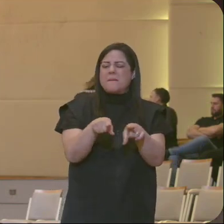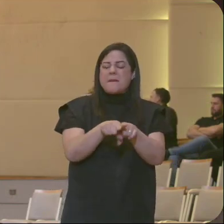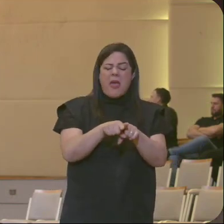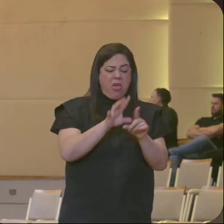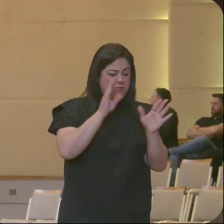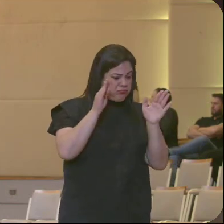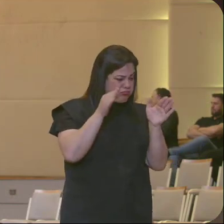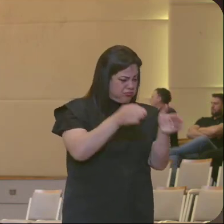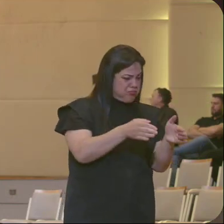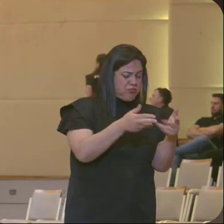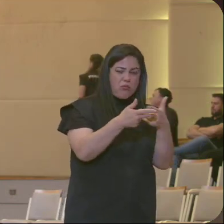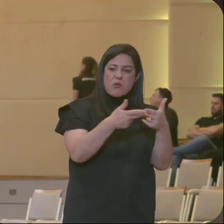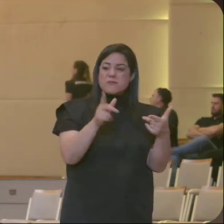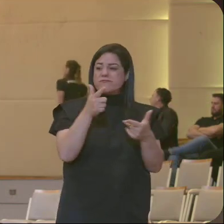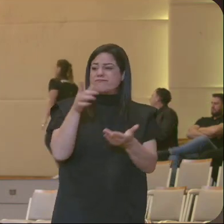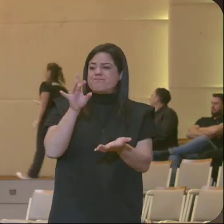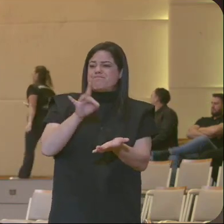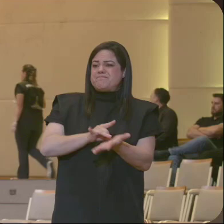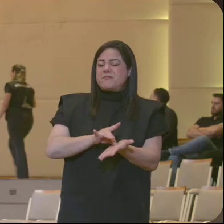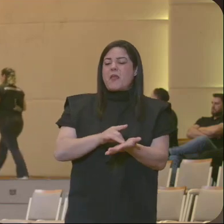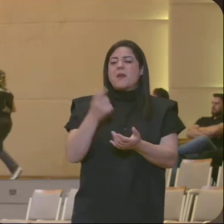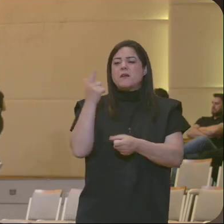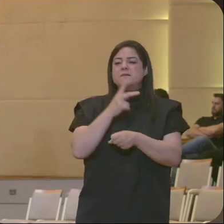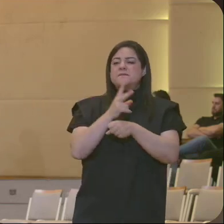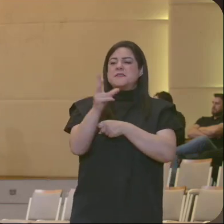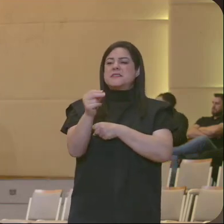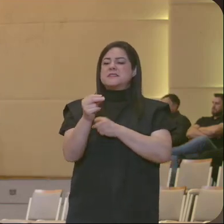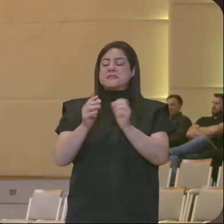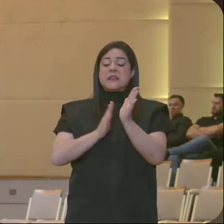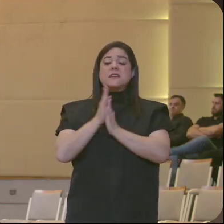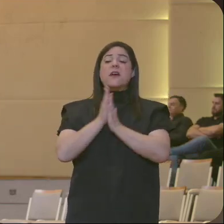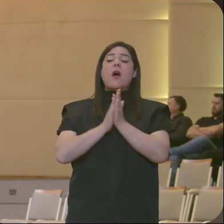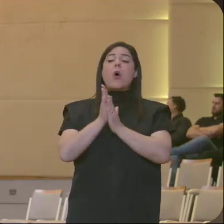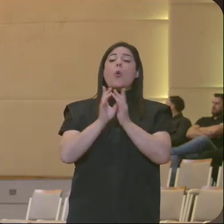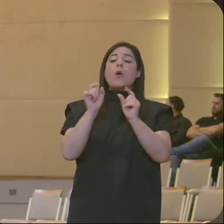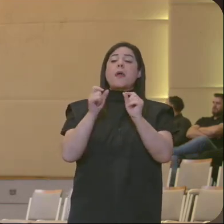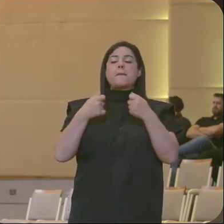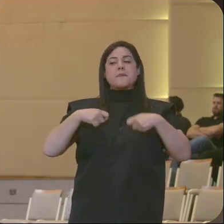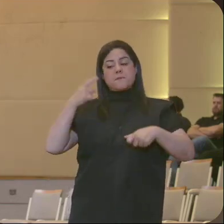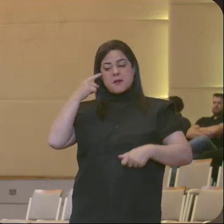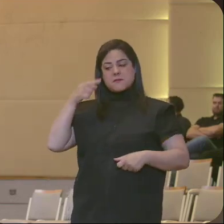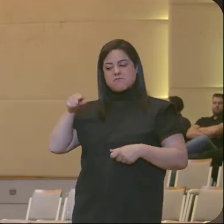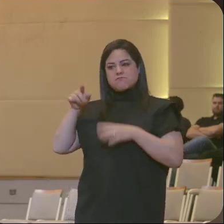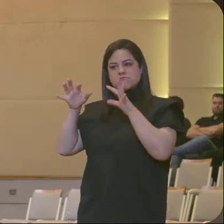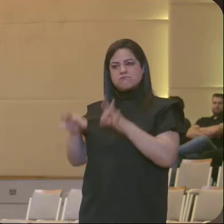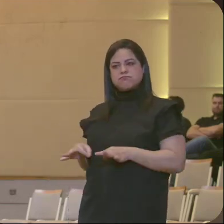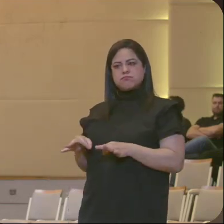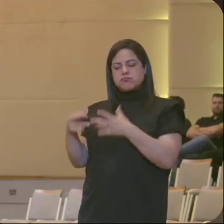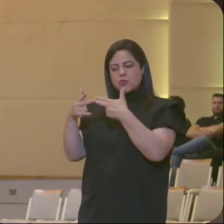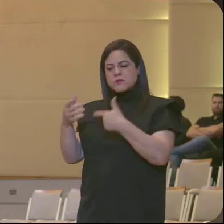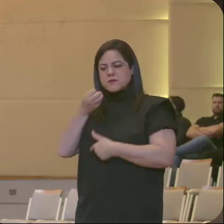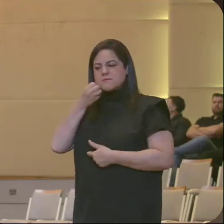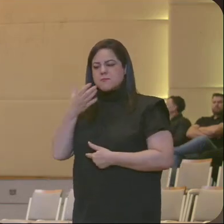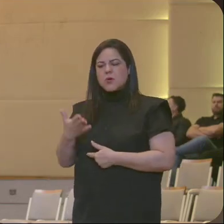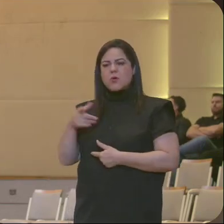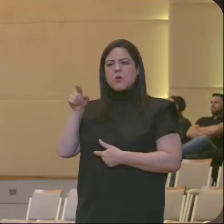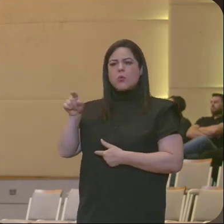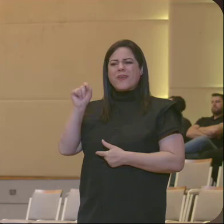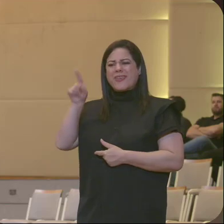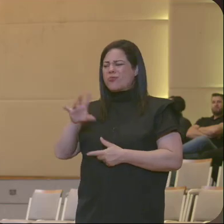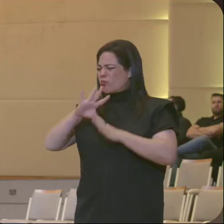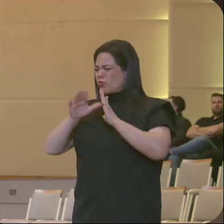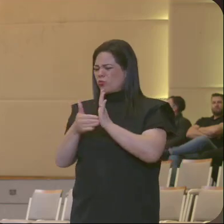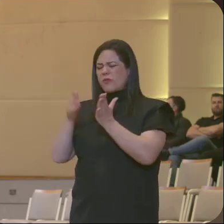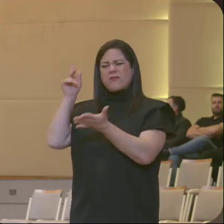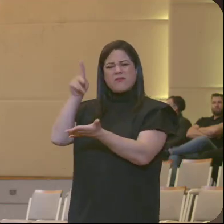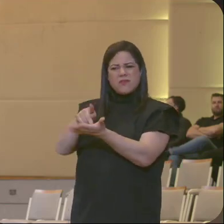coisas irreais. E para vencer a ansiedade, eu preciso pensar corretamente. Eu preciso pensar em tudo que for